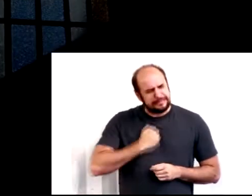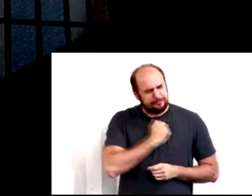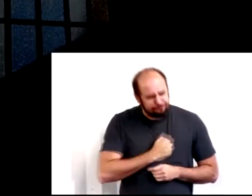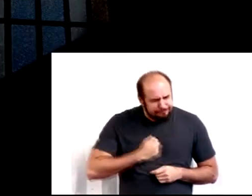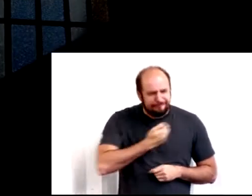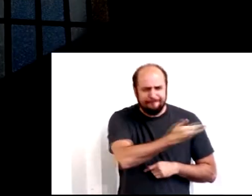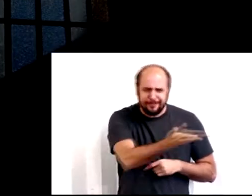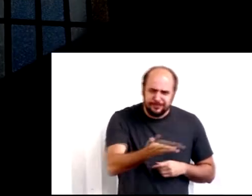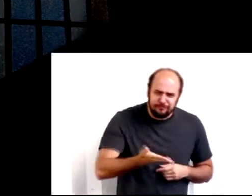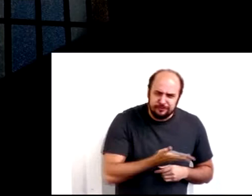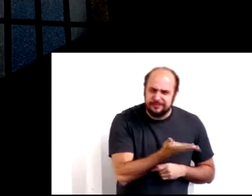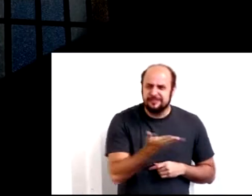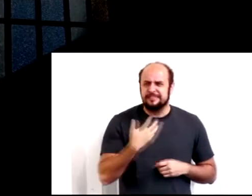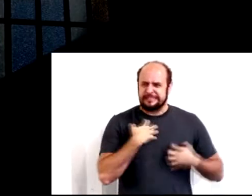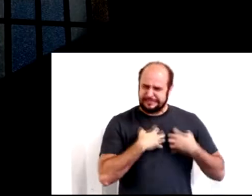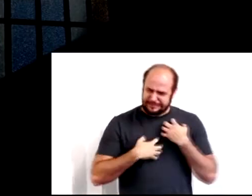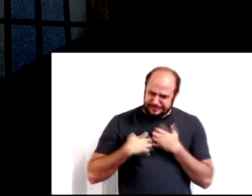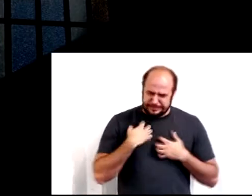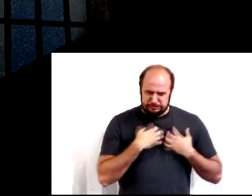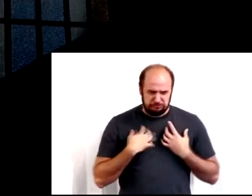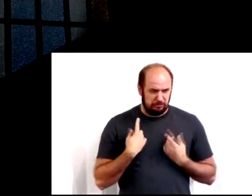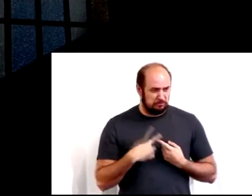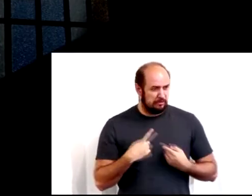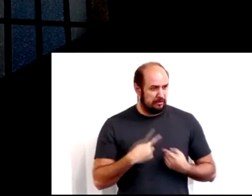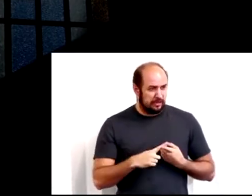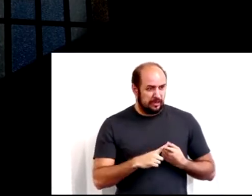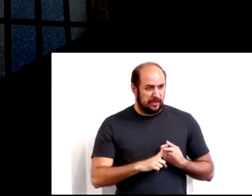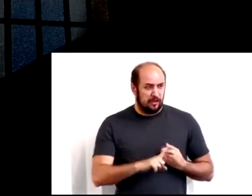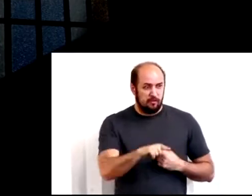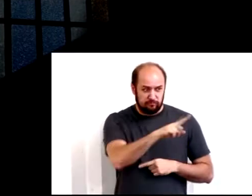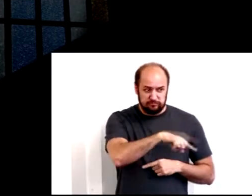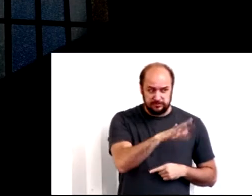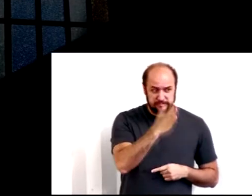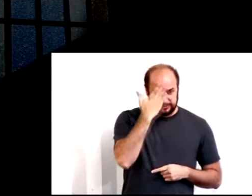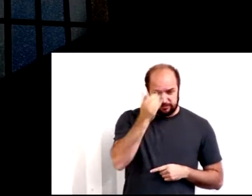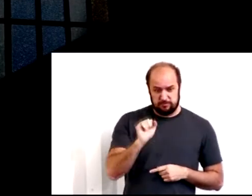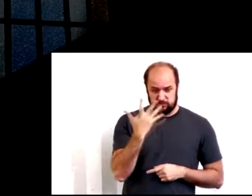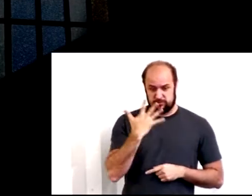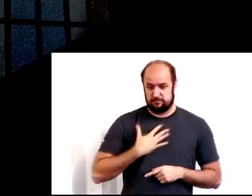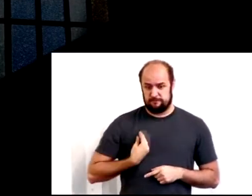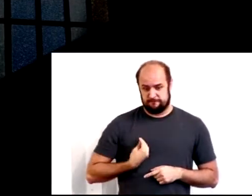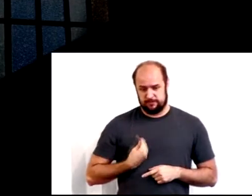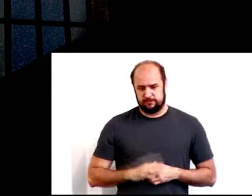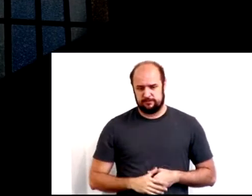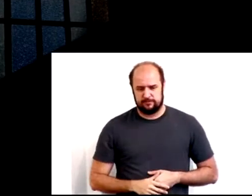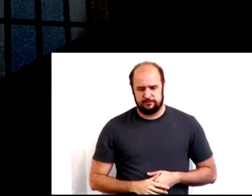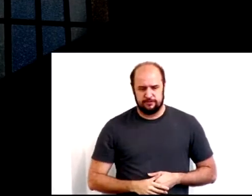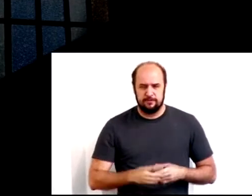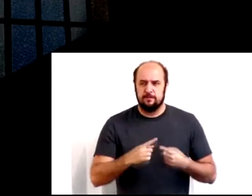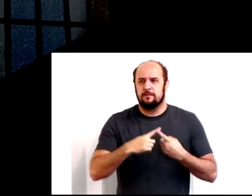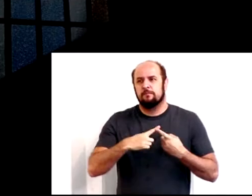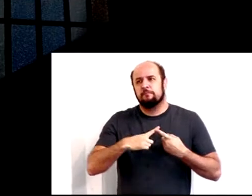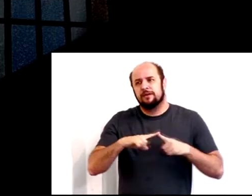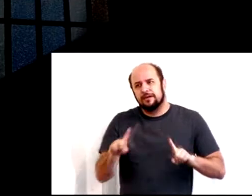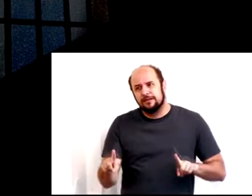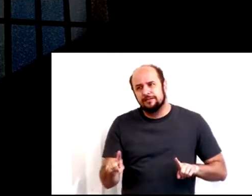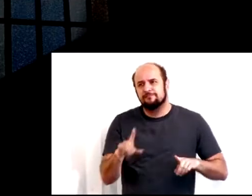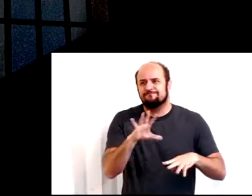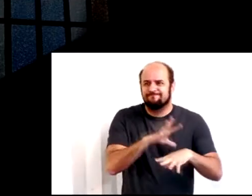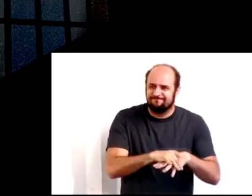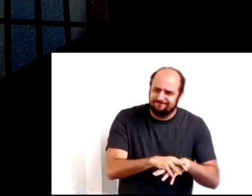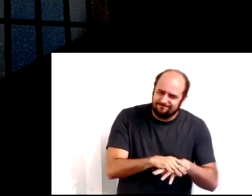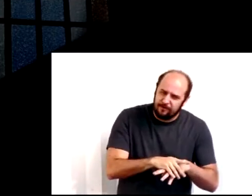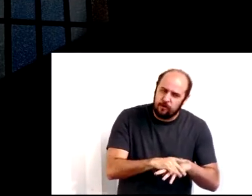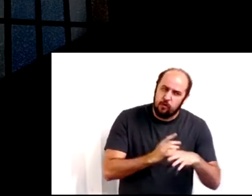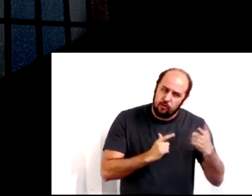todos vós e estava angustiado porque ouvistes que adoeceu. Com efeito, adoeceu mortalmente.